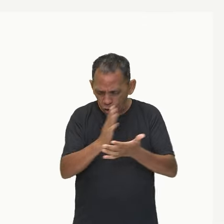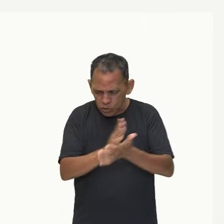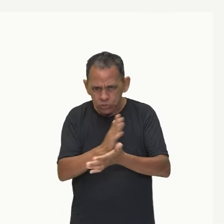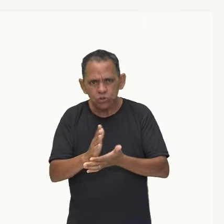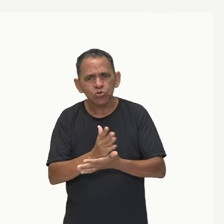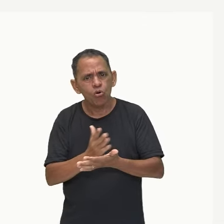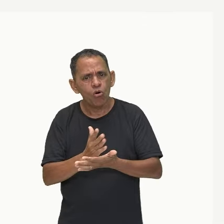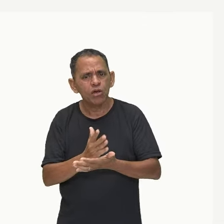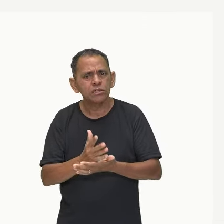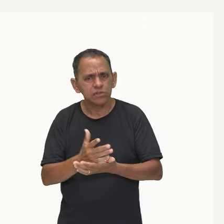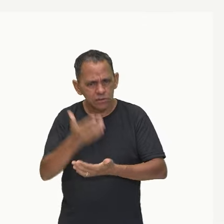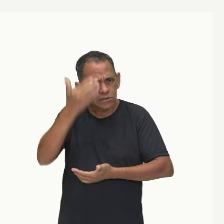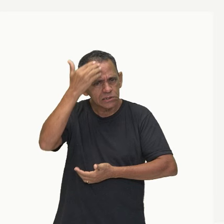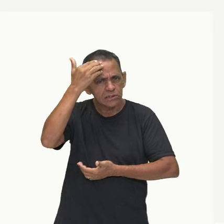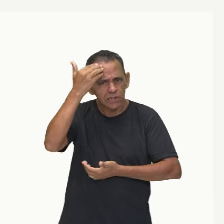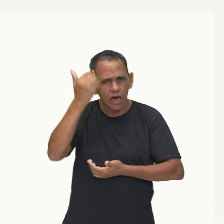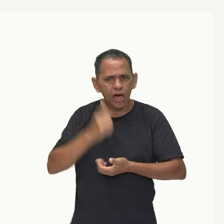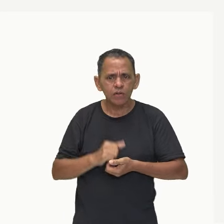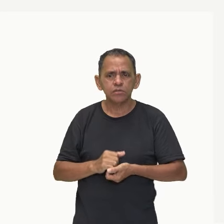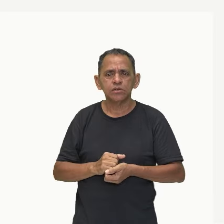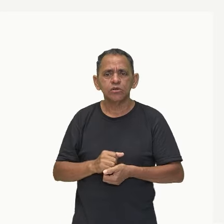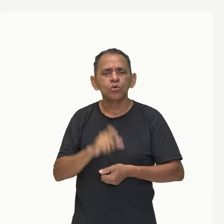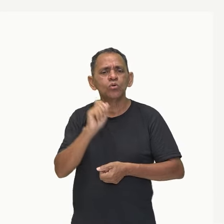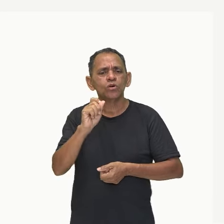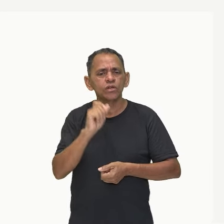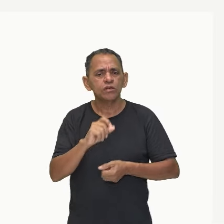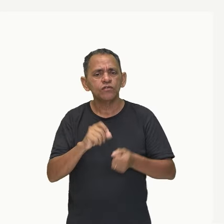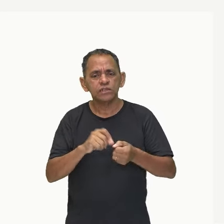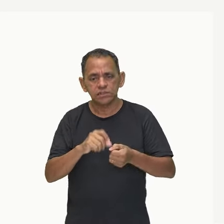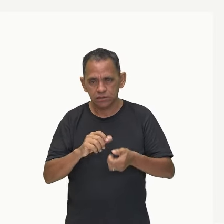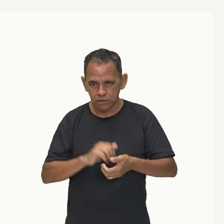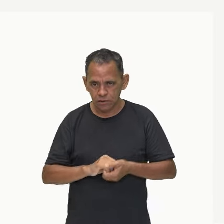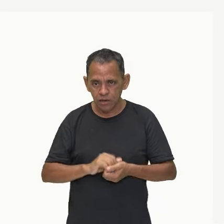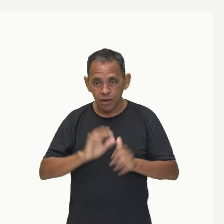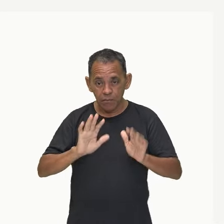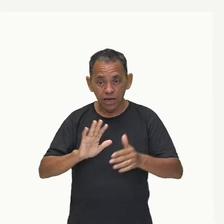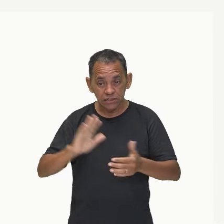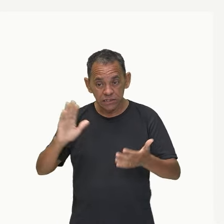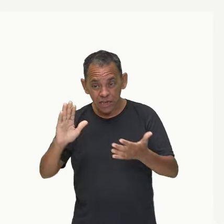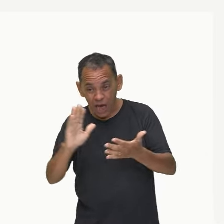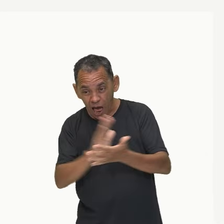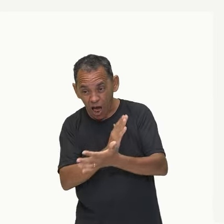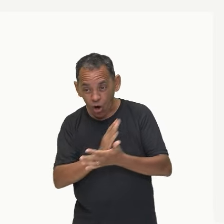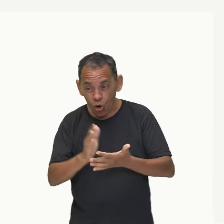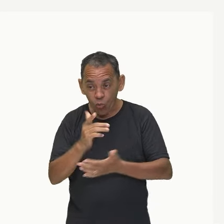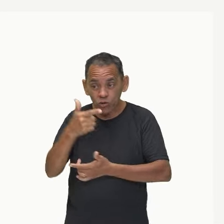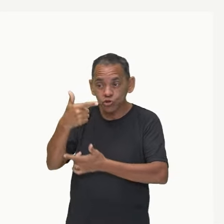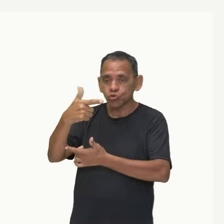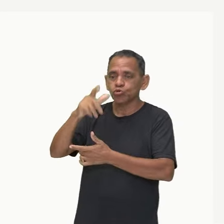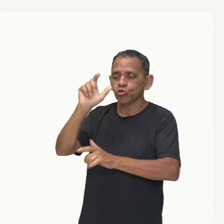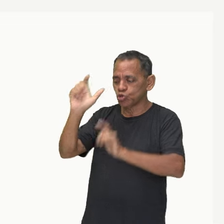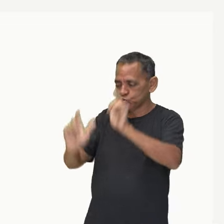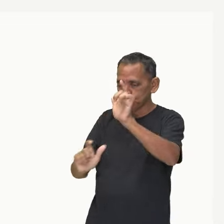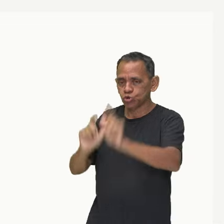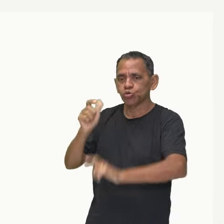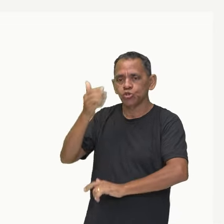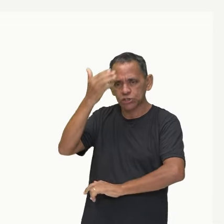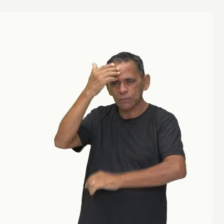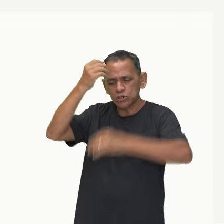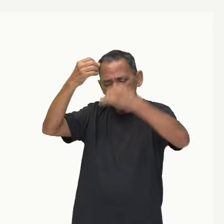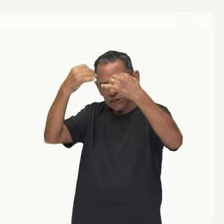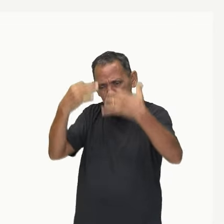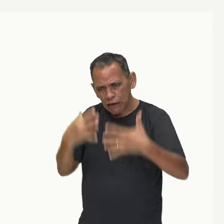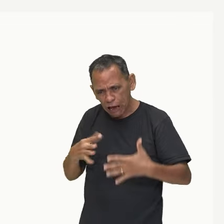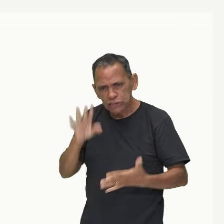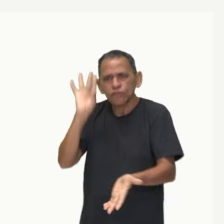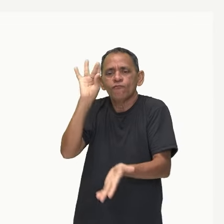fazem. E aí, no círculo mais estreito, né, no círculo menor, o